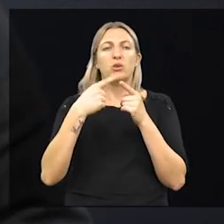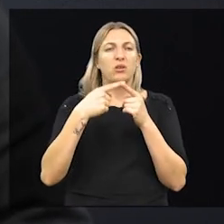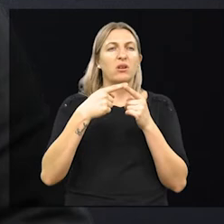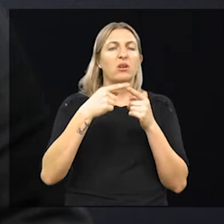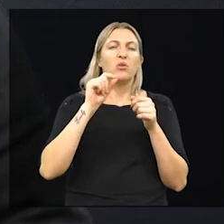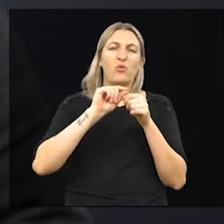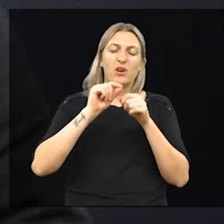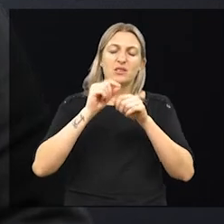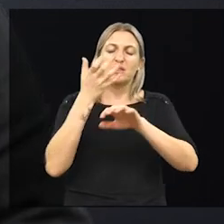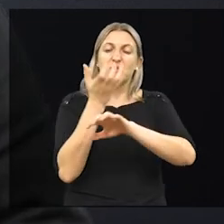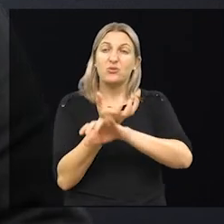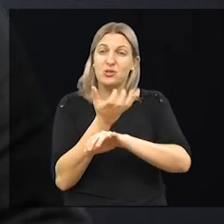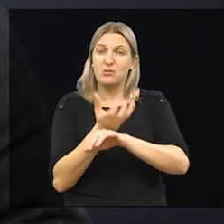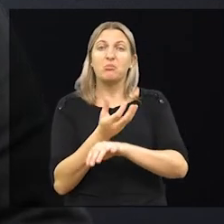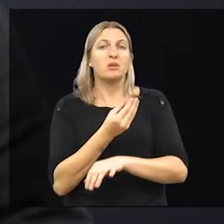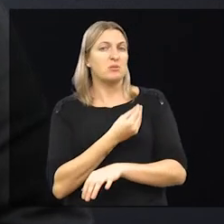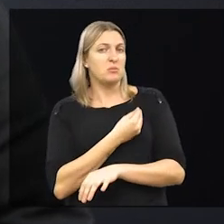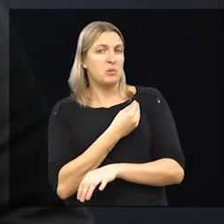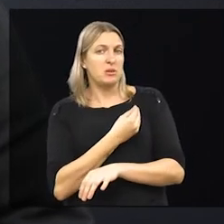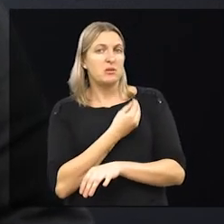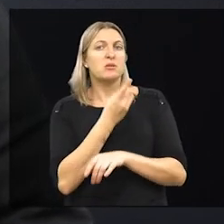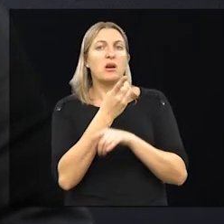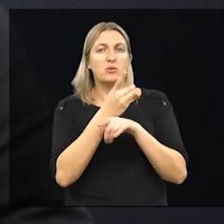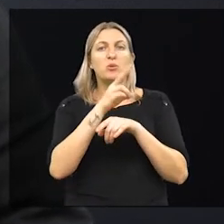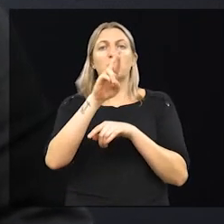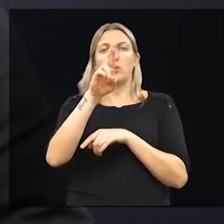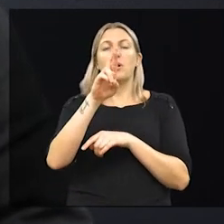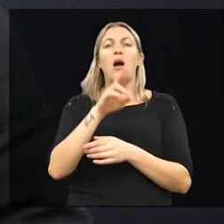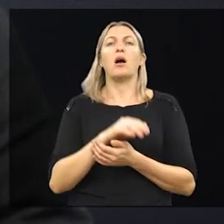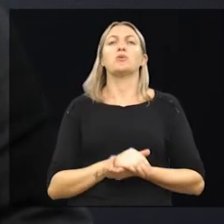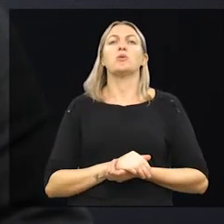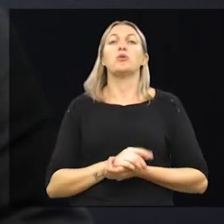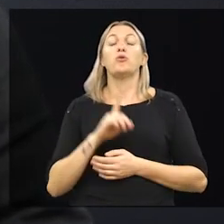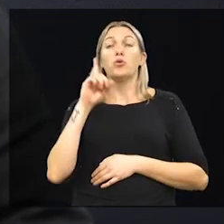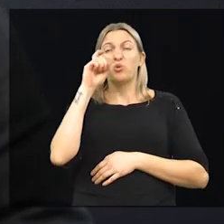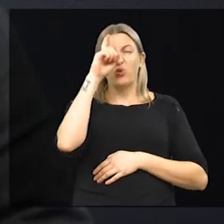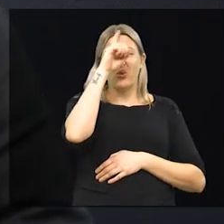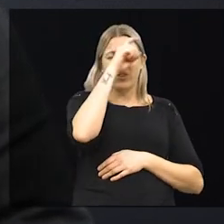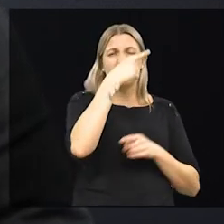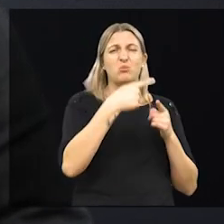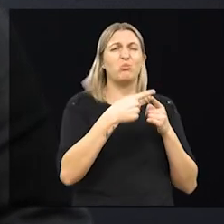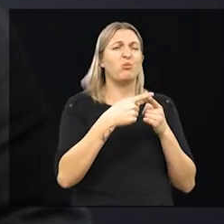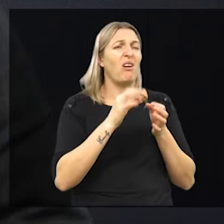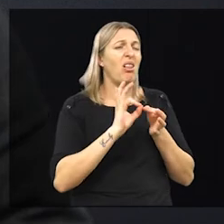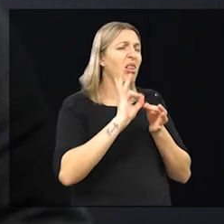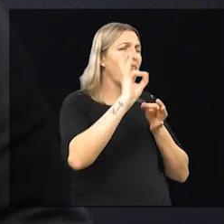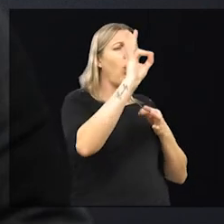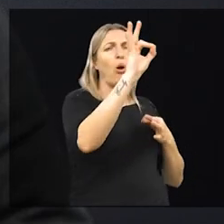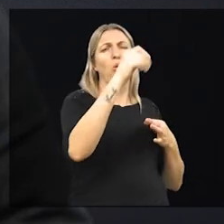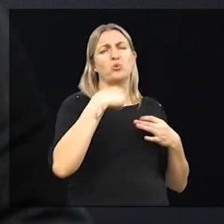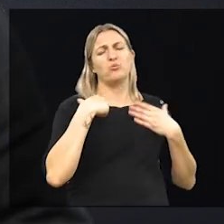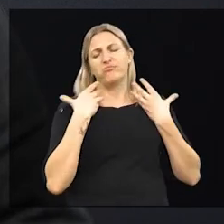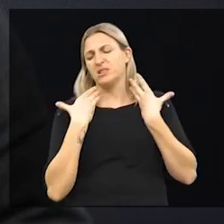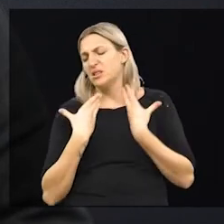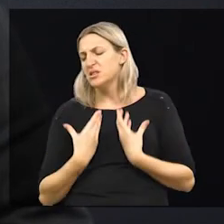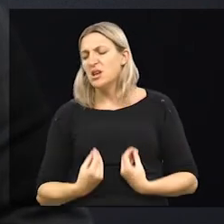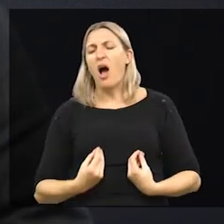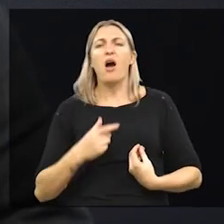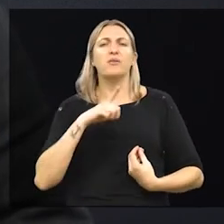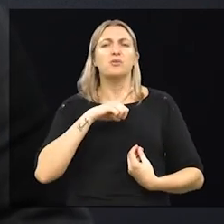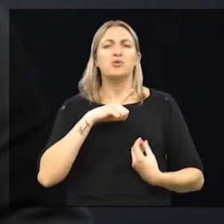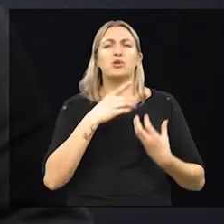era grande o cansaço é o excesso de trabalho às exigências nem ainda mais os assumir